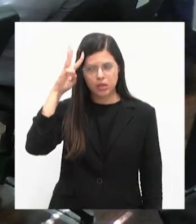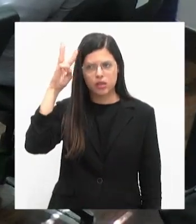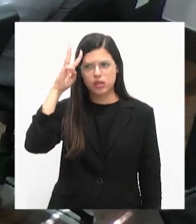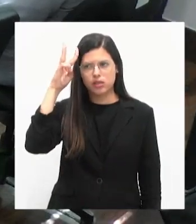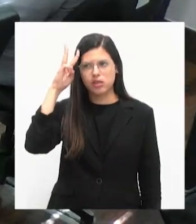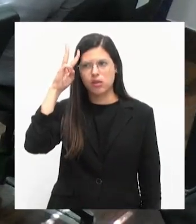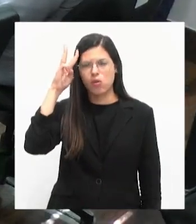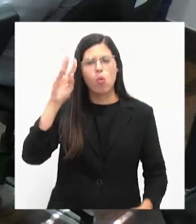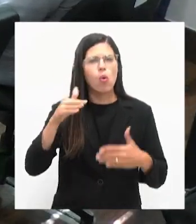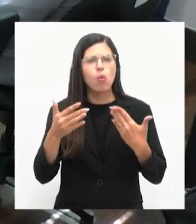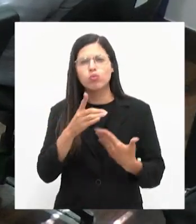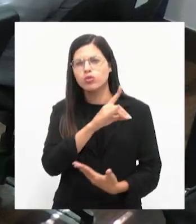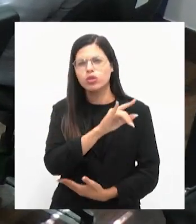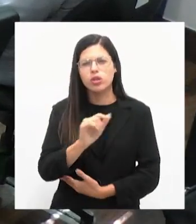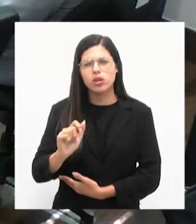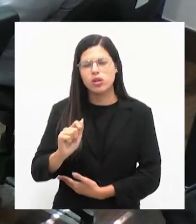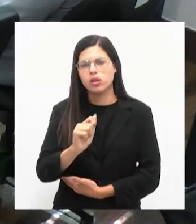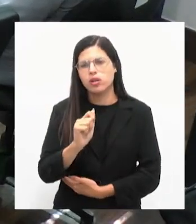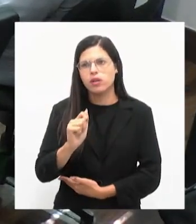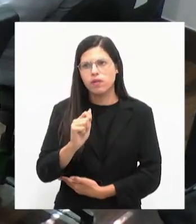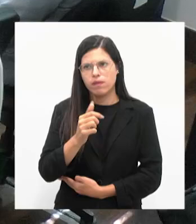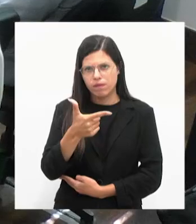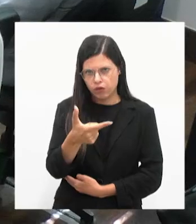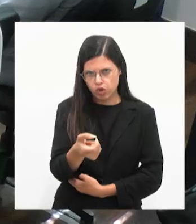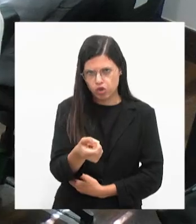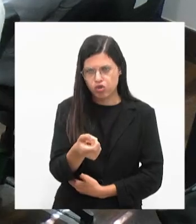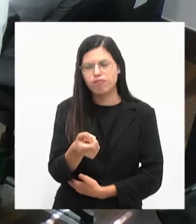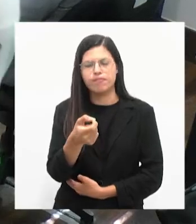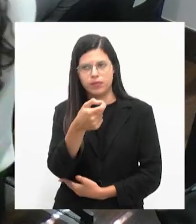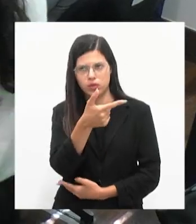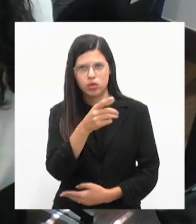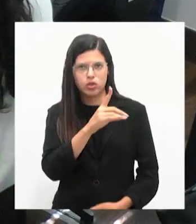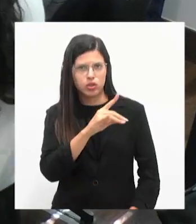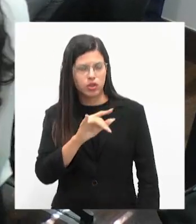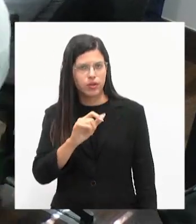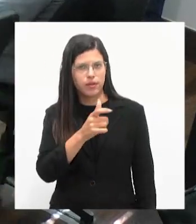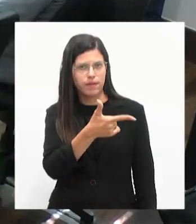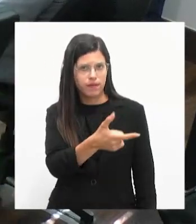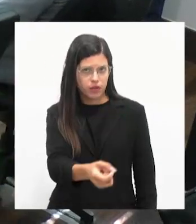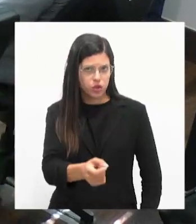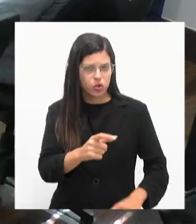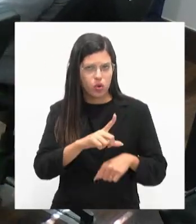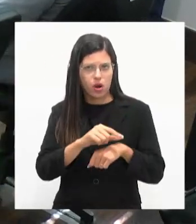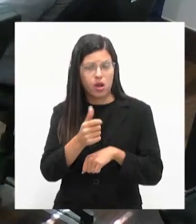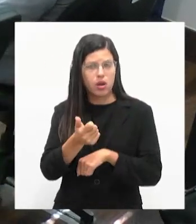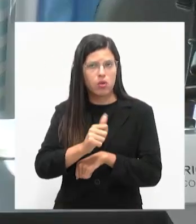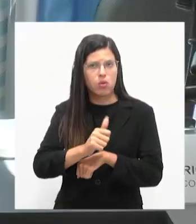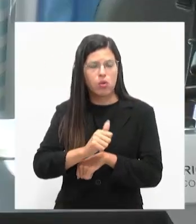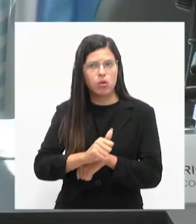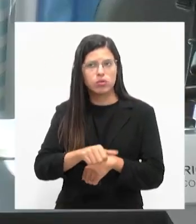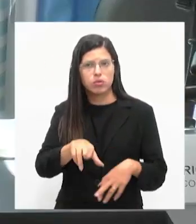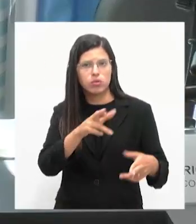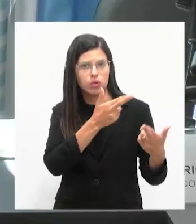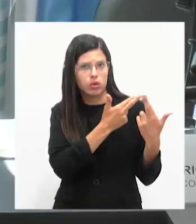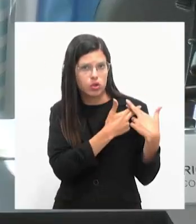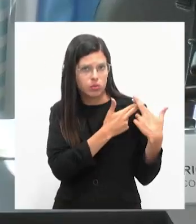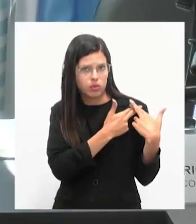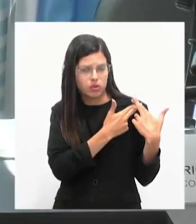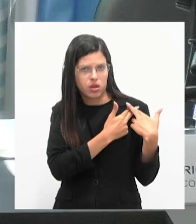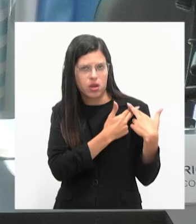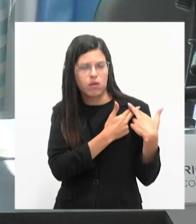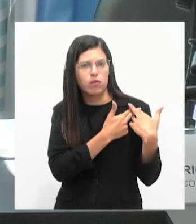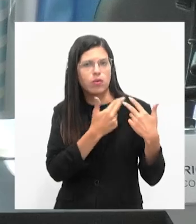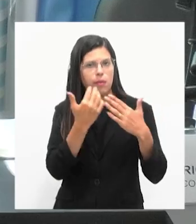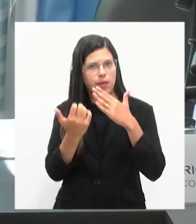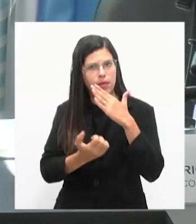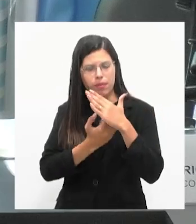dia é a próxima terça-feira? 20, né? Dia 20, às 11 horas, do proprietário do consórcio